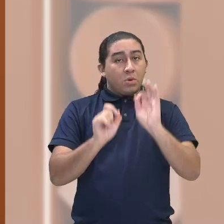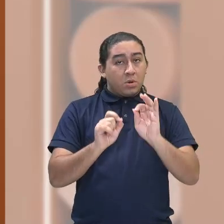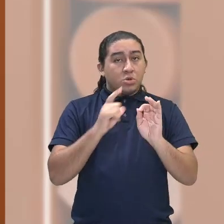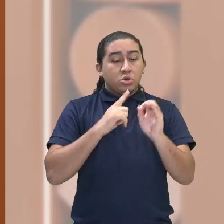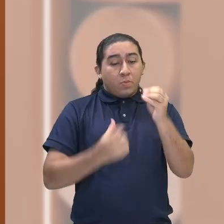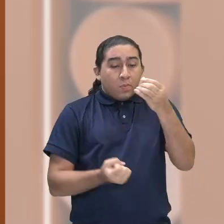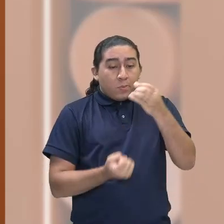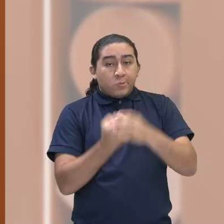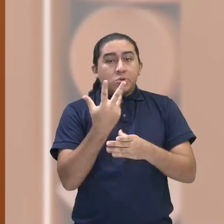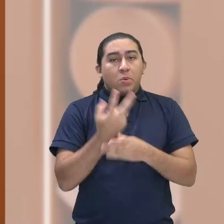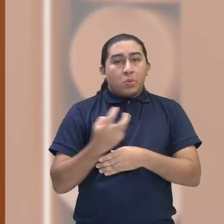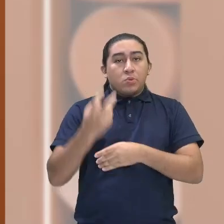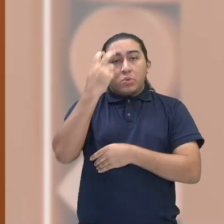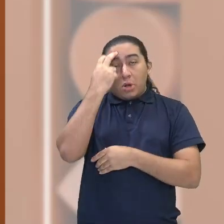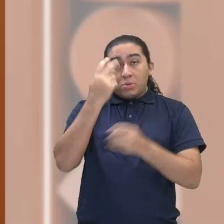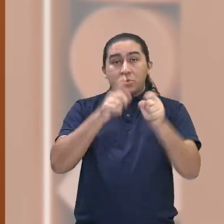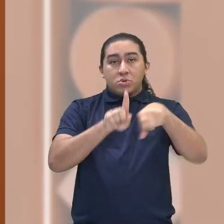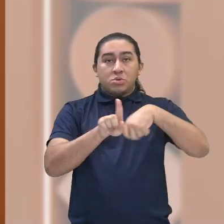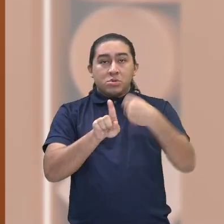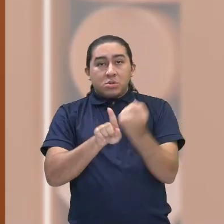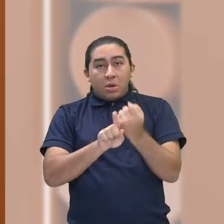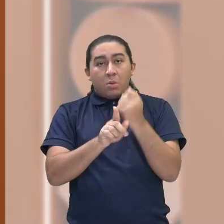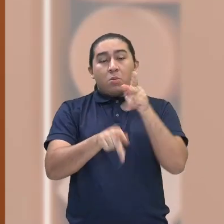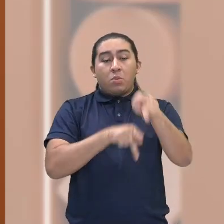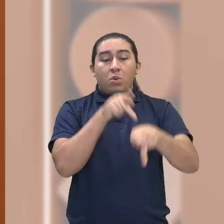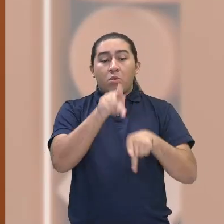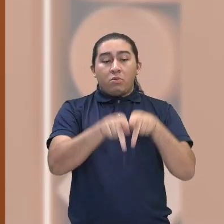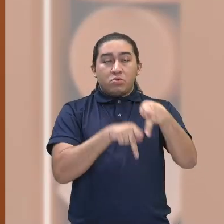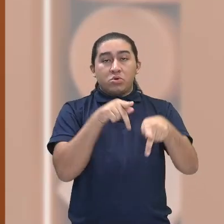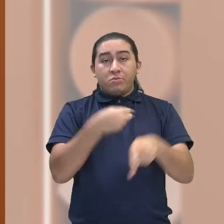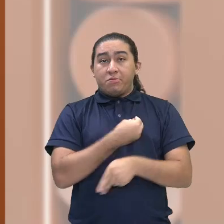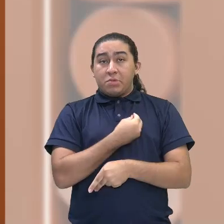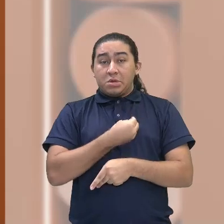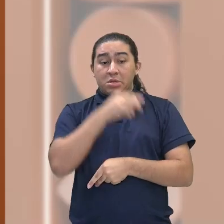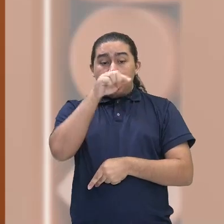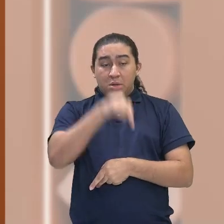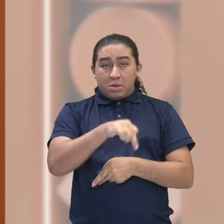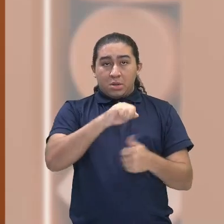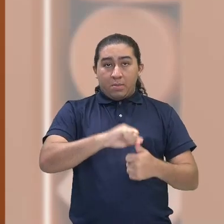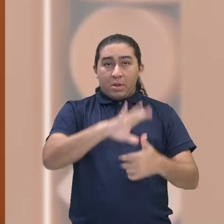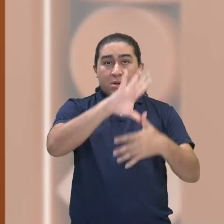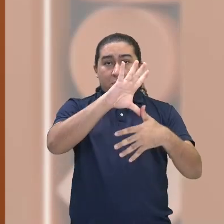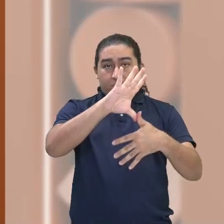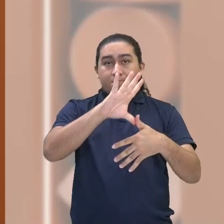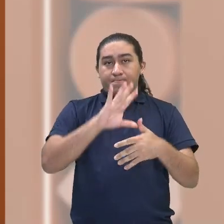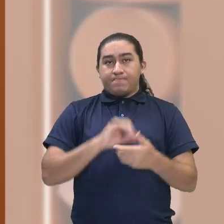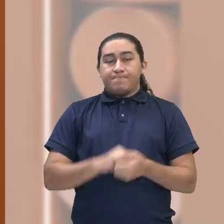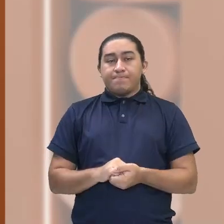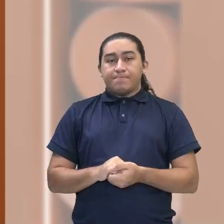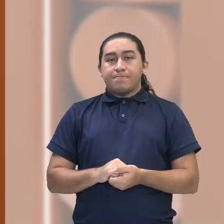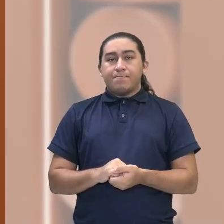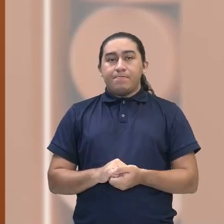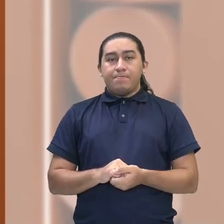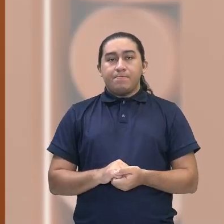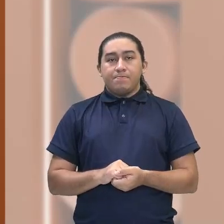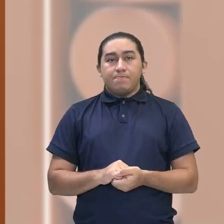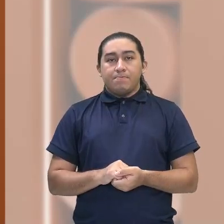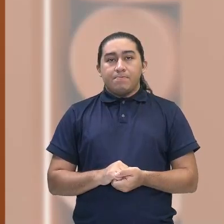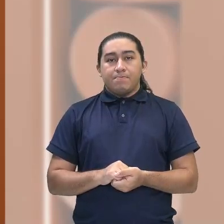produção cultural, social dos povos que encontravam-se na América. Tá? Assim como